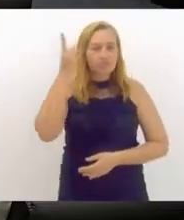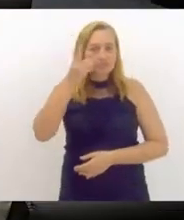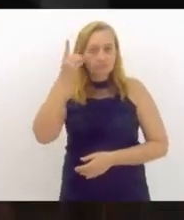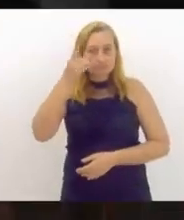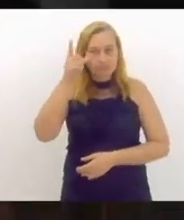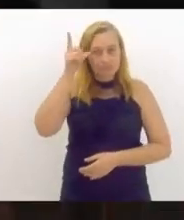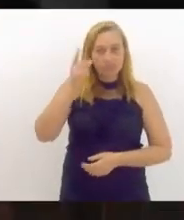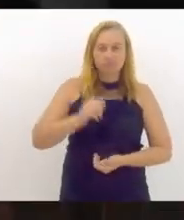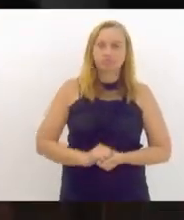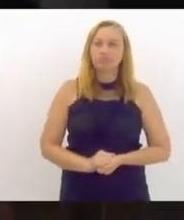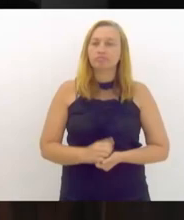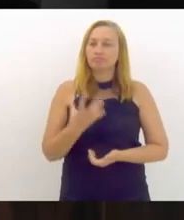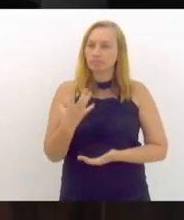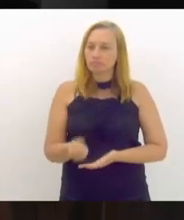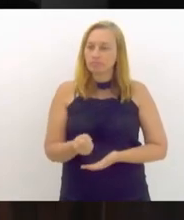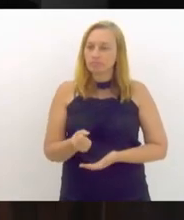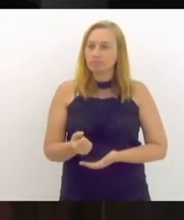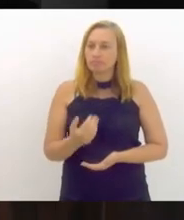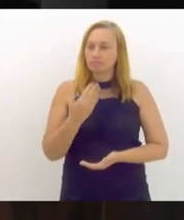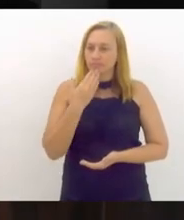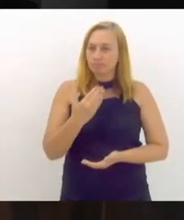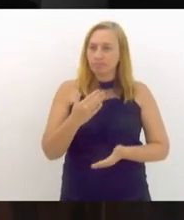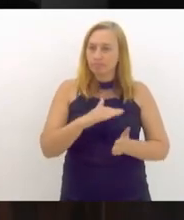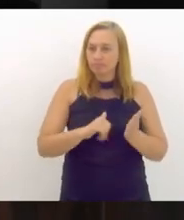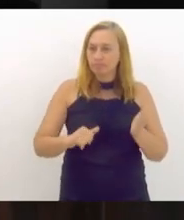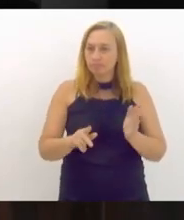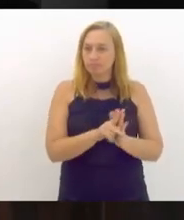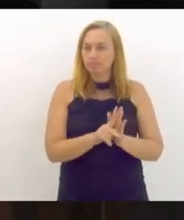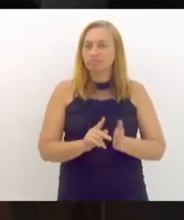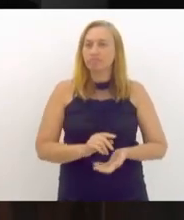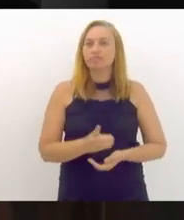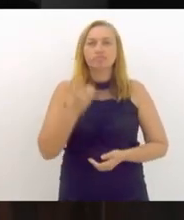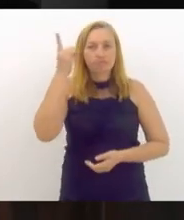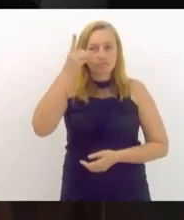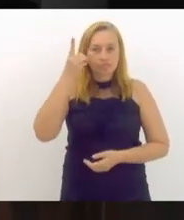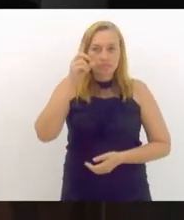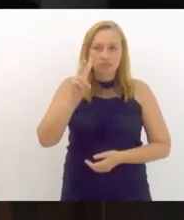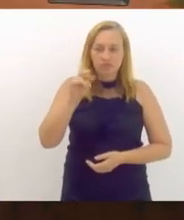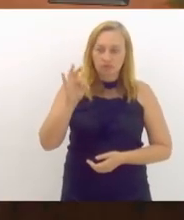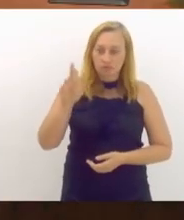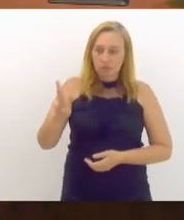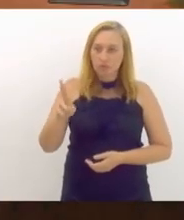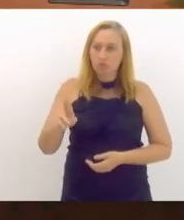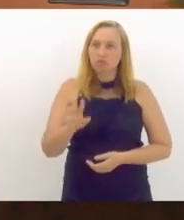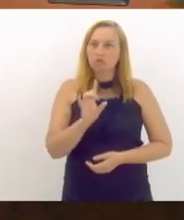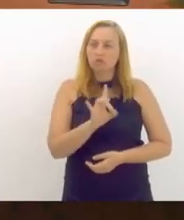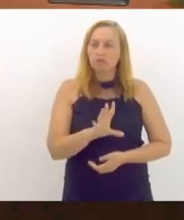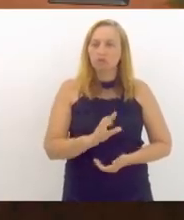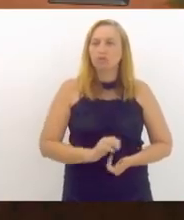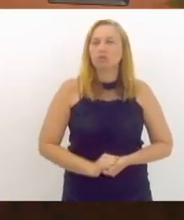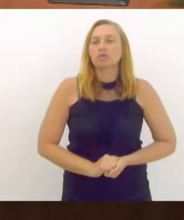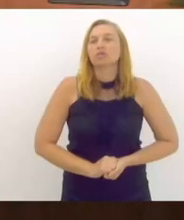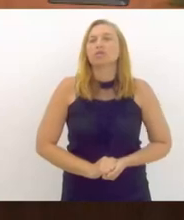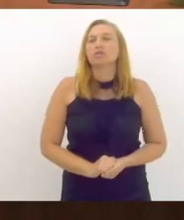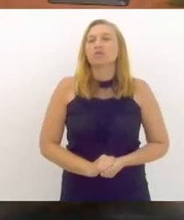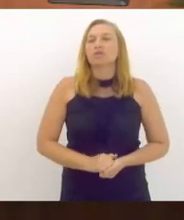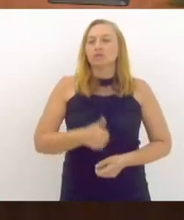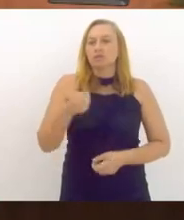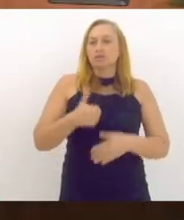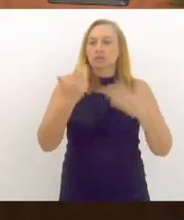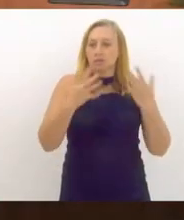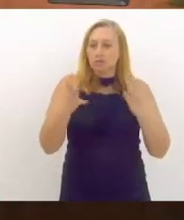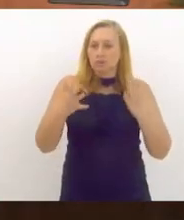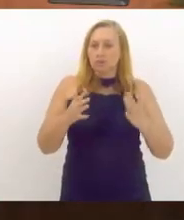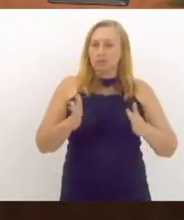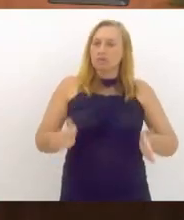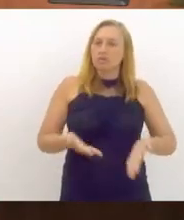Lucinha. A presidência defere o pedido de Vossa Excelência e retira o projeto. Deputado Vitor Júnior. Senhor presidente, só para primeiro saudar a